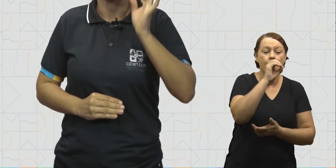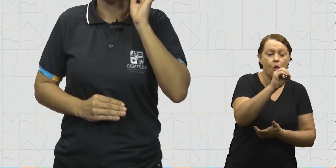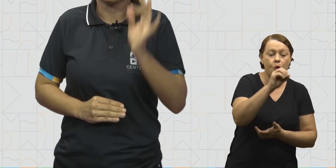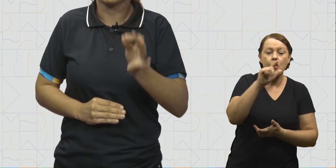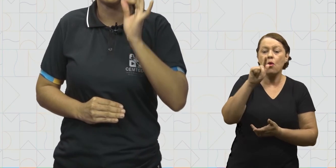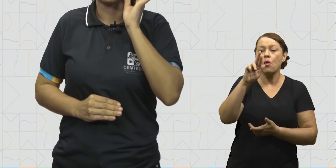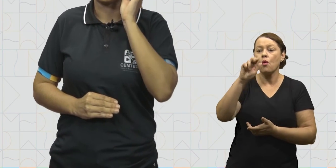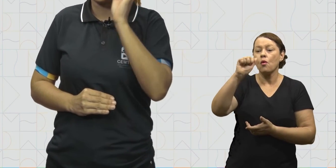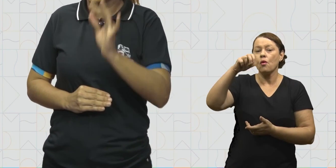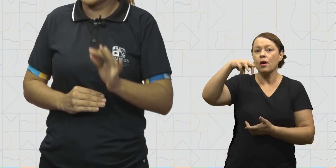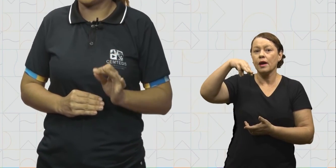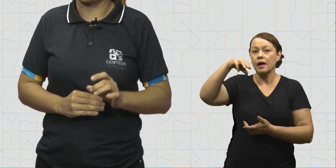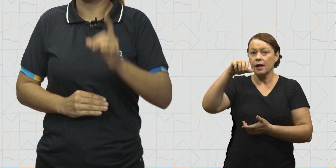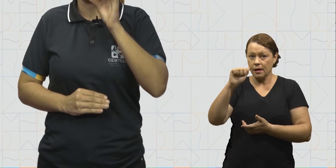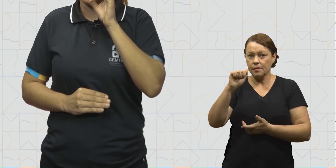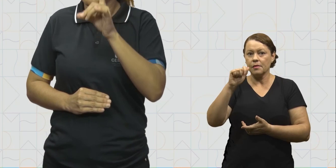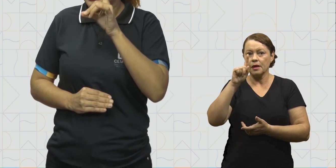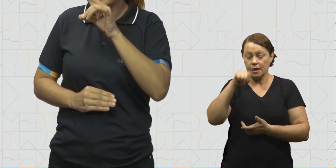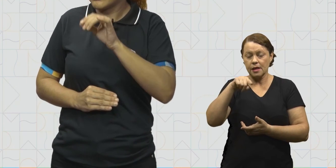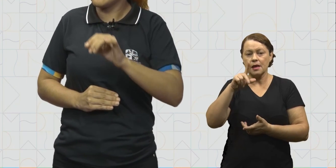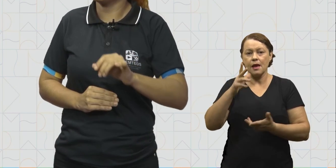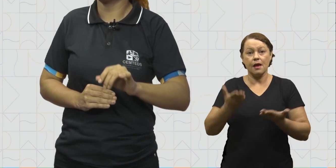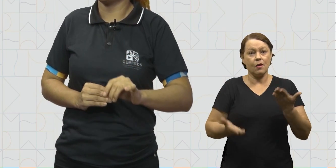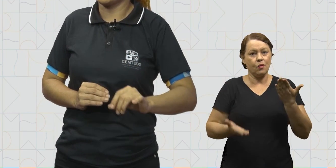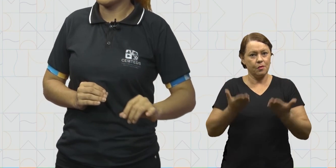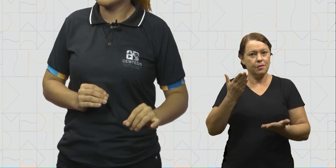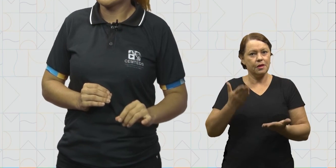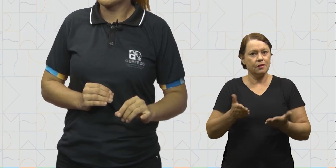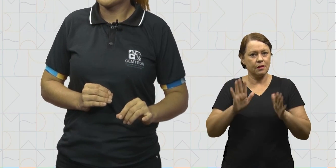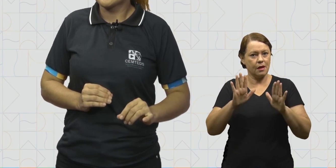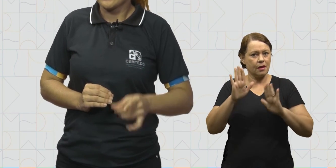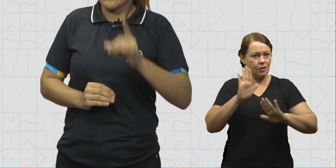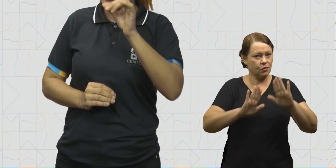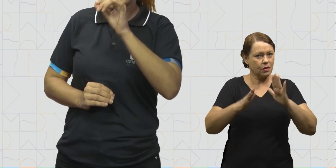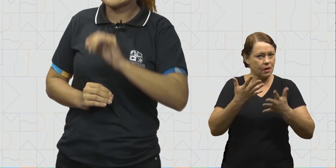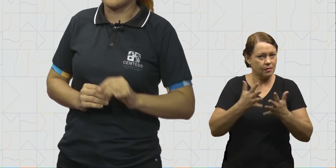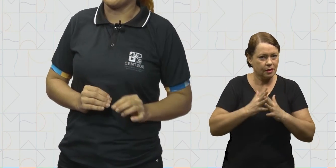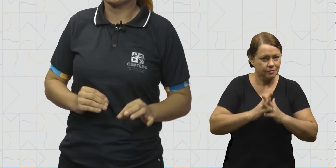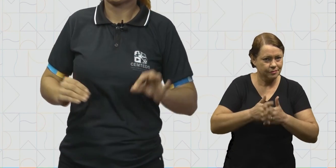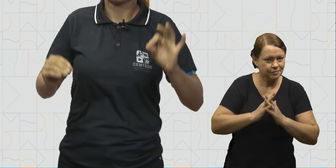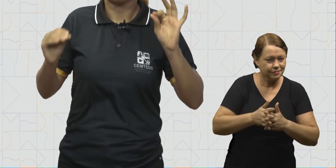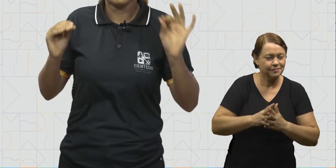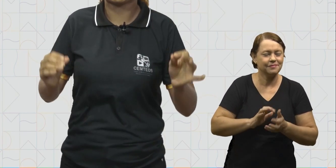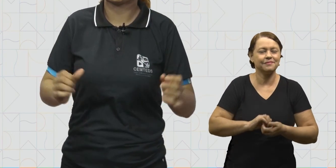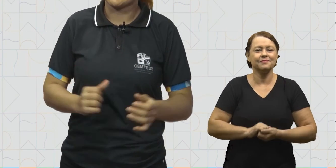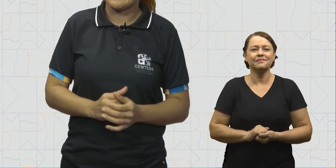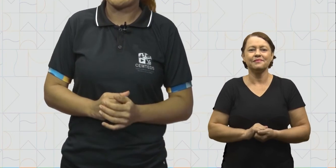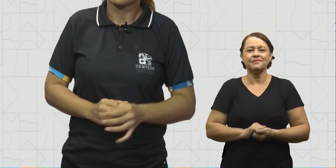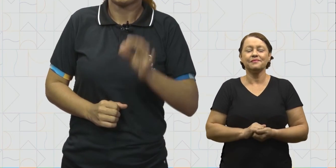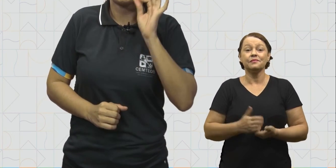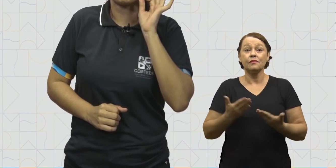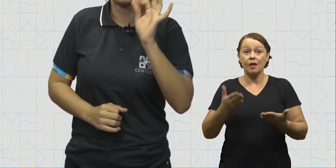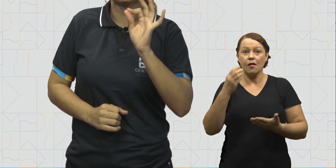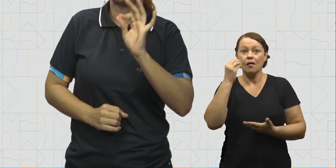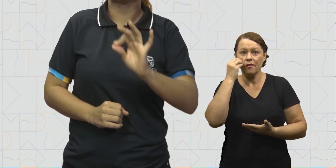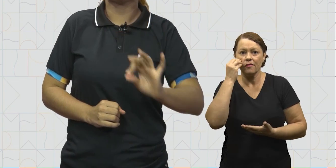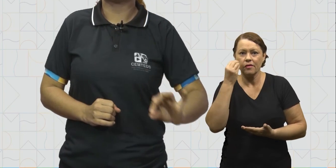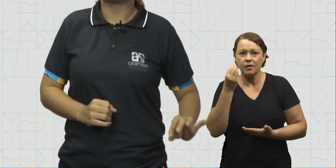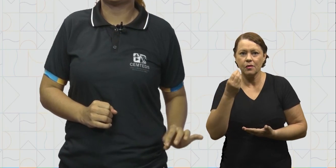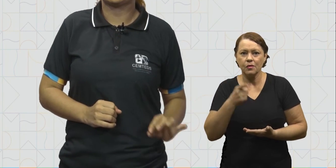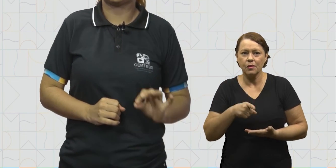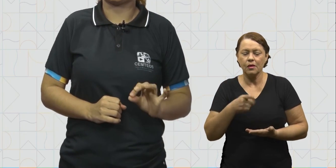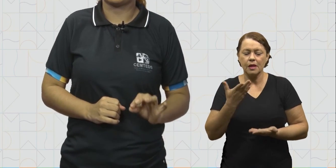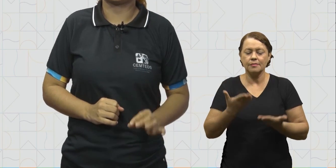masculino, o grama. Não vá se confundir, hein? Olha só, Viu só o quanto